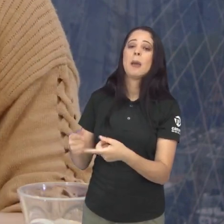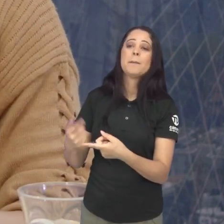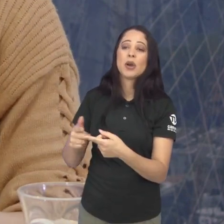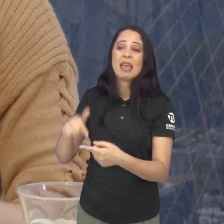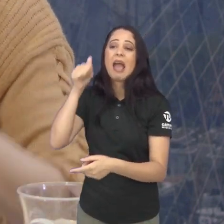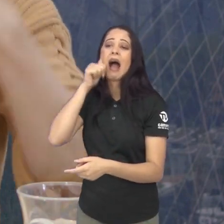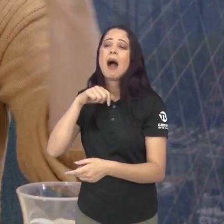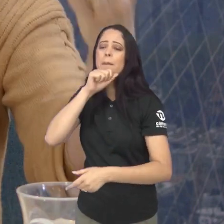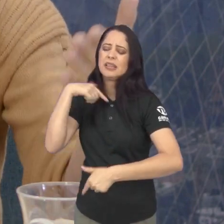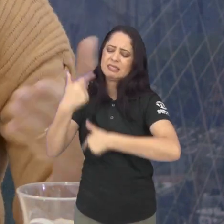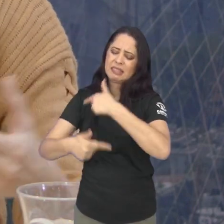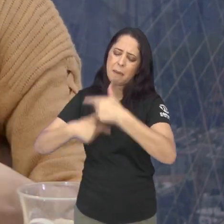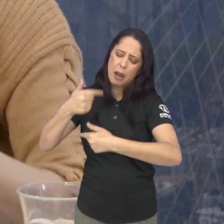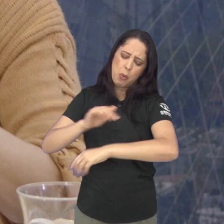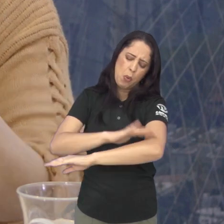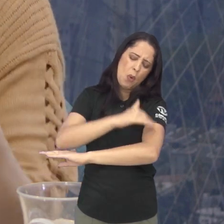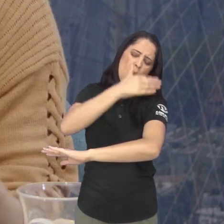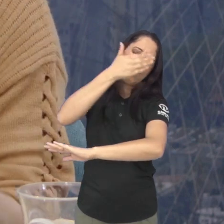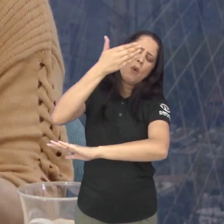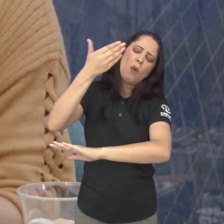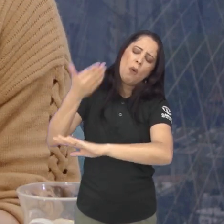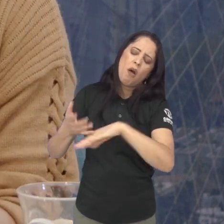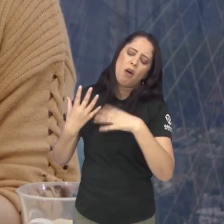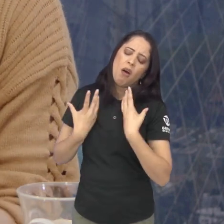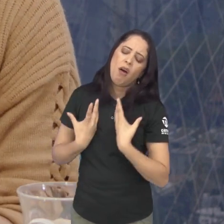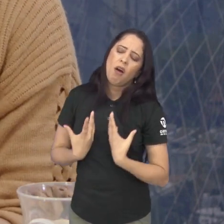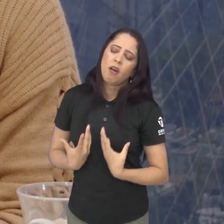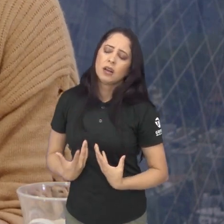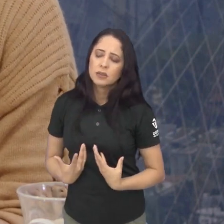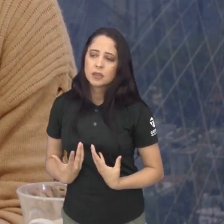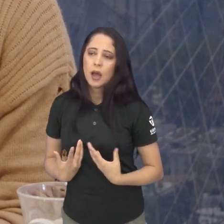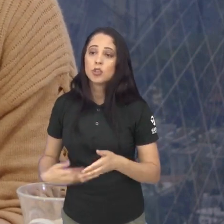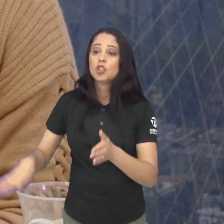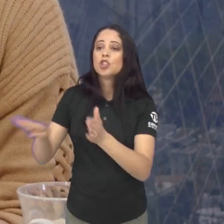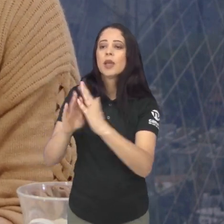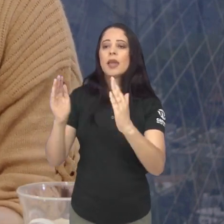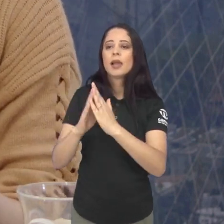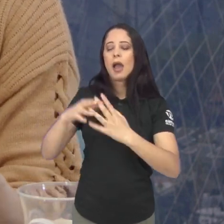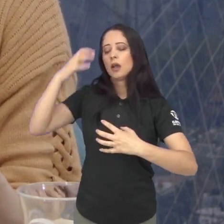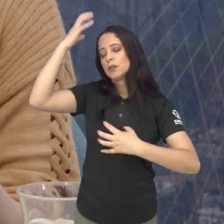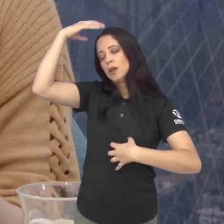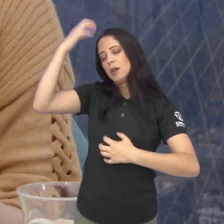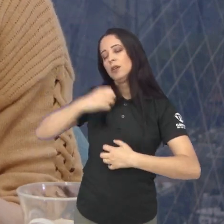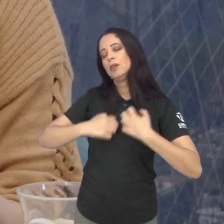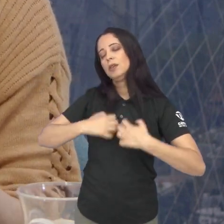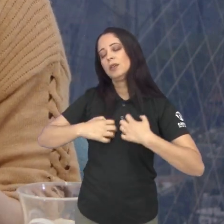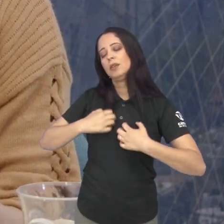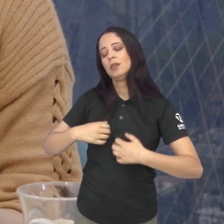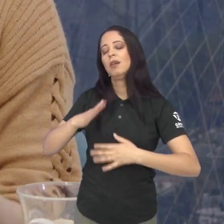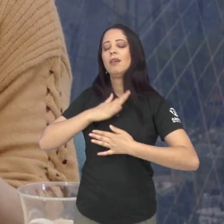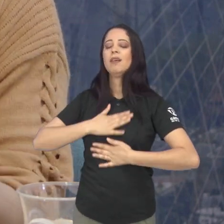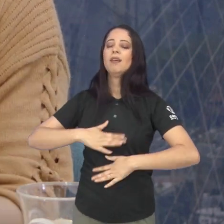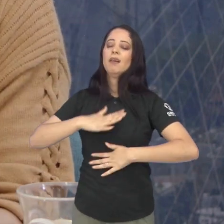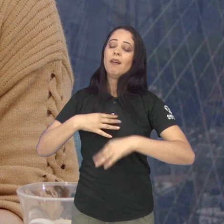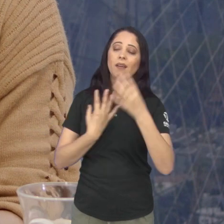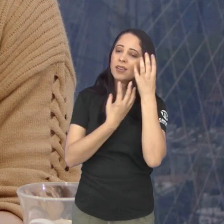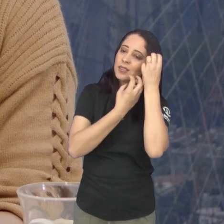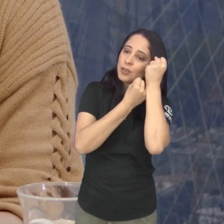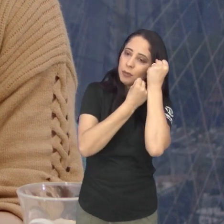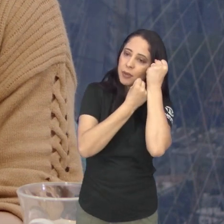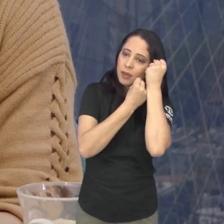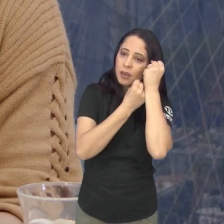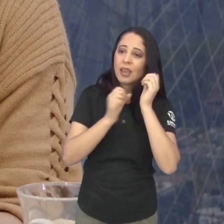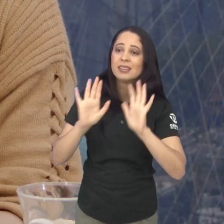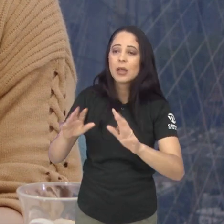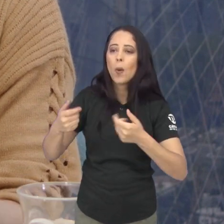mãe trabalhou muito ou o pai trabalhou muito e aquele dia foi o possível, né? Mas assim, é lembrar que todo dia a gente pode